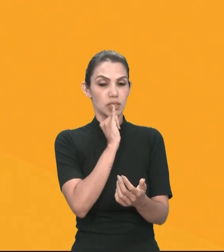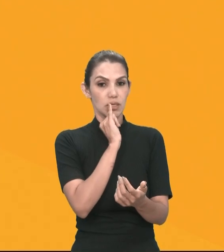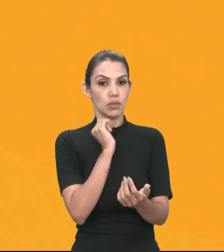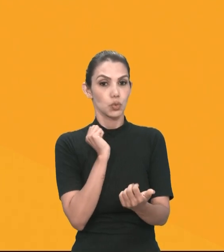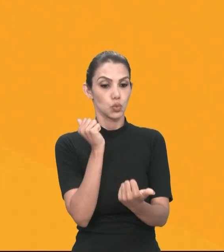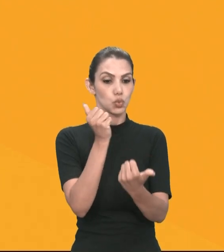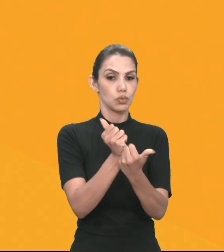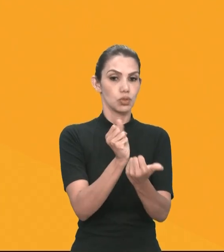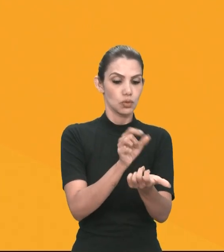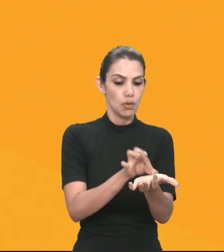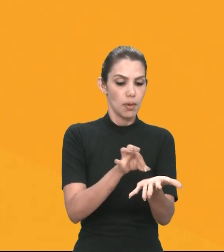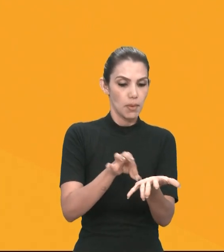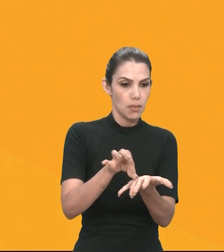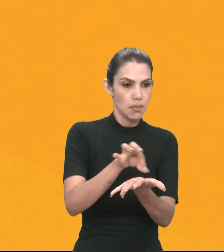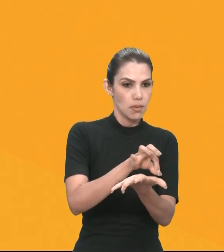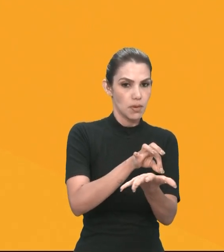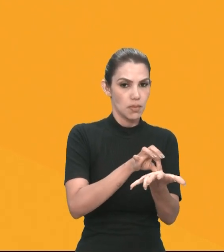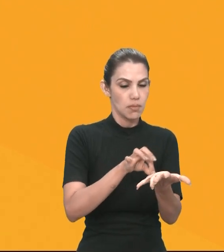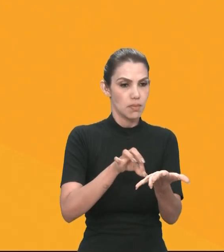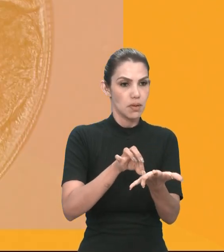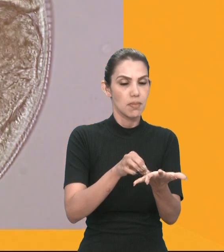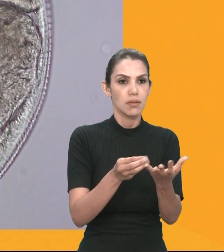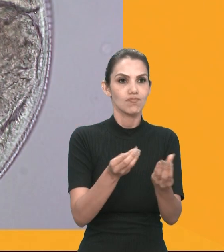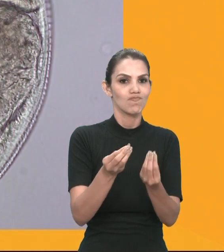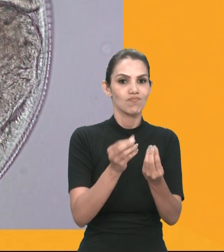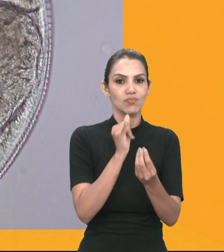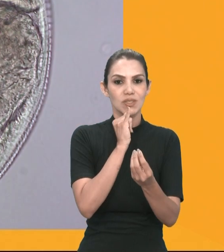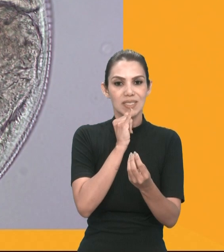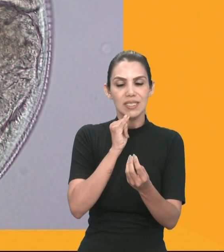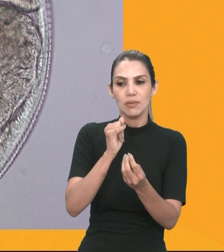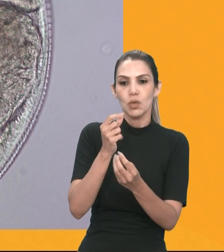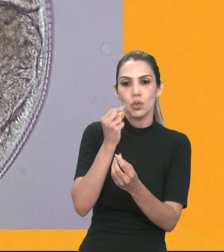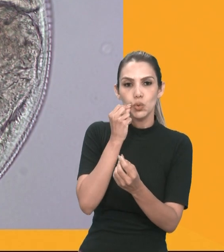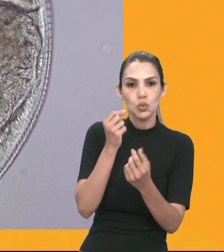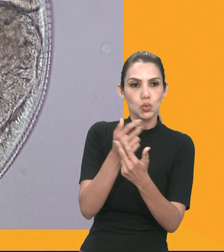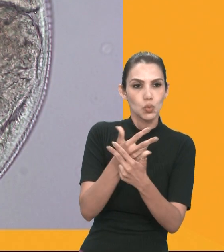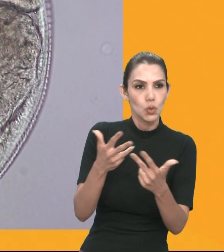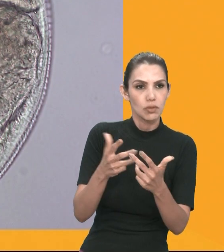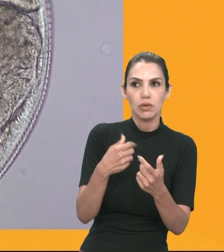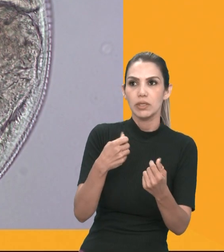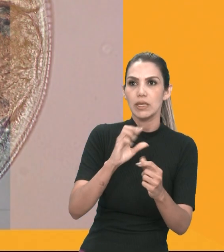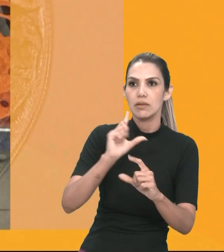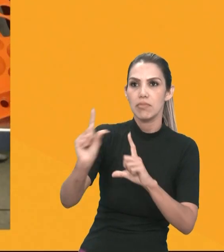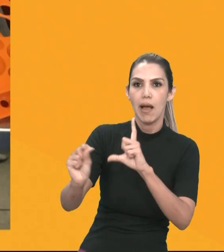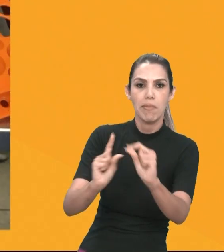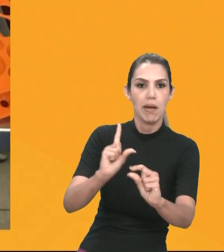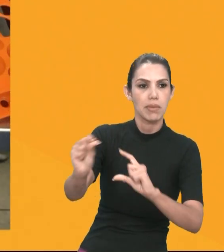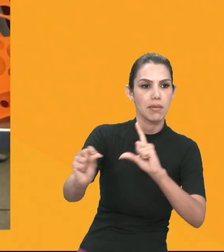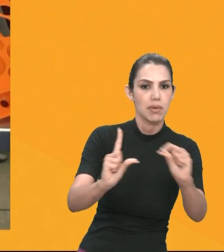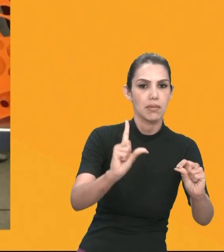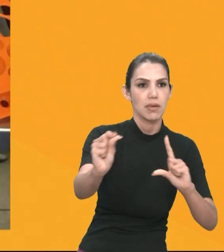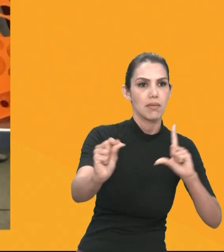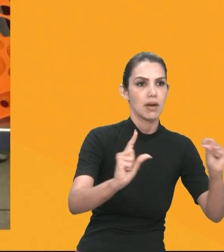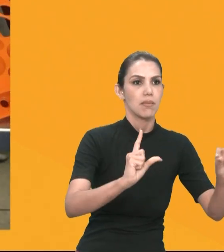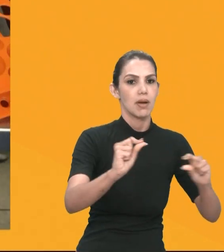local, essas espécies elas precisam de refúgio, né? Então esses roedores eles acabam saindo de determinados